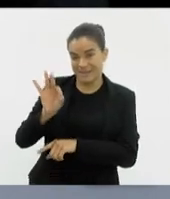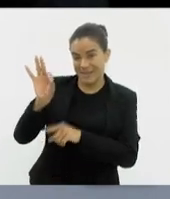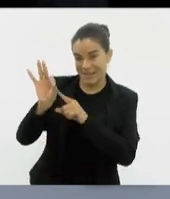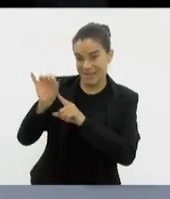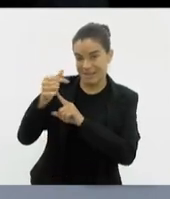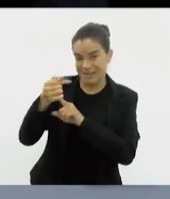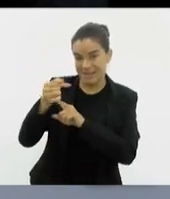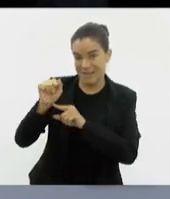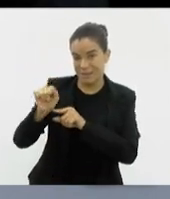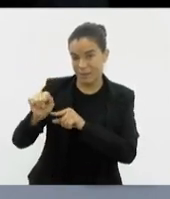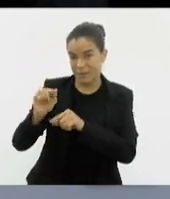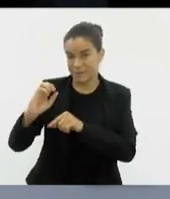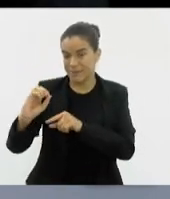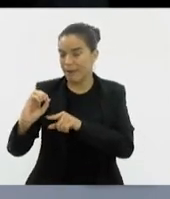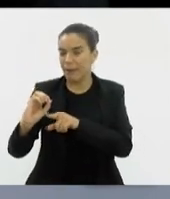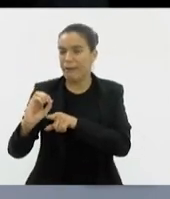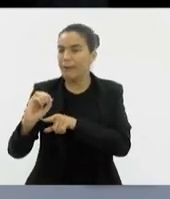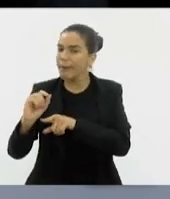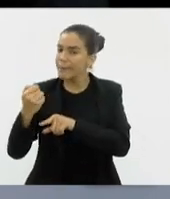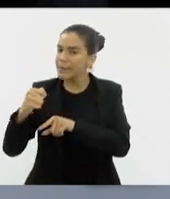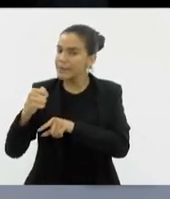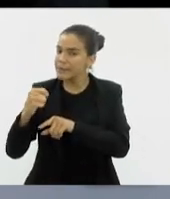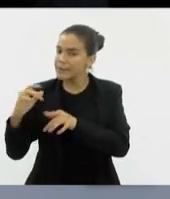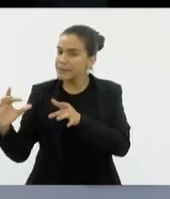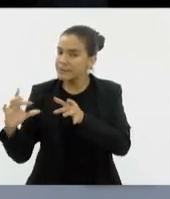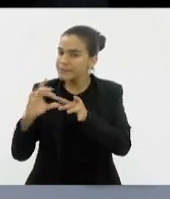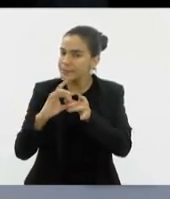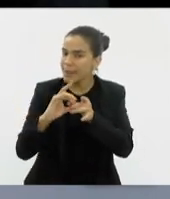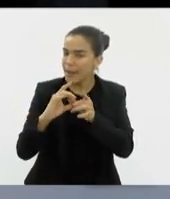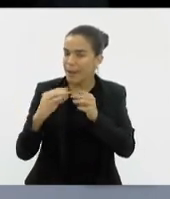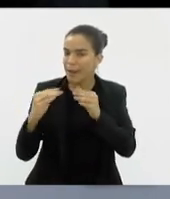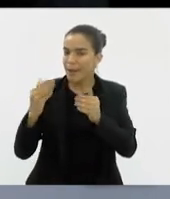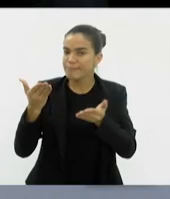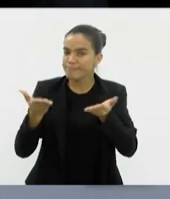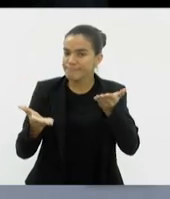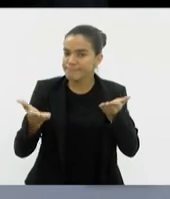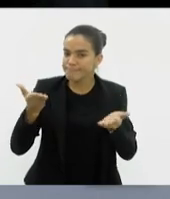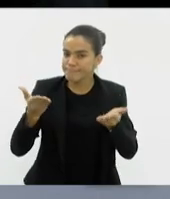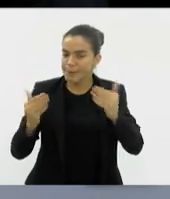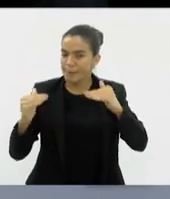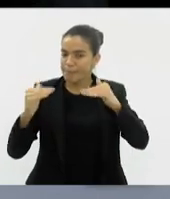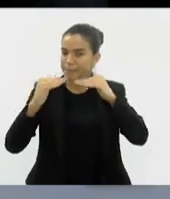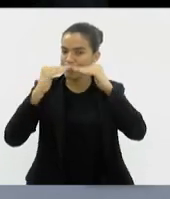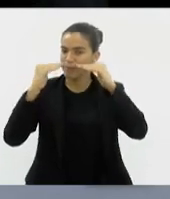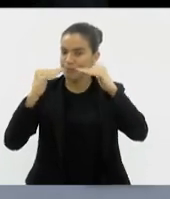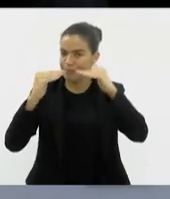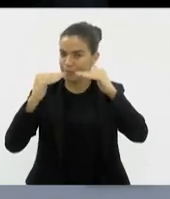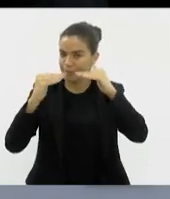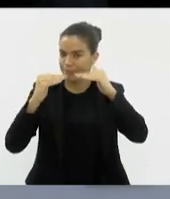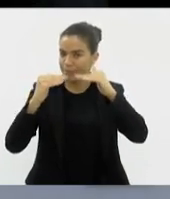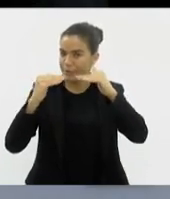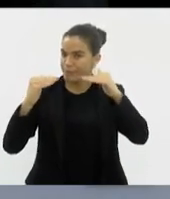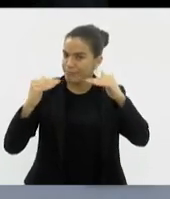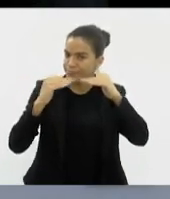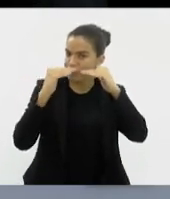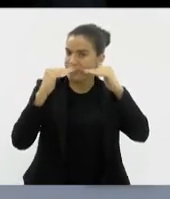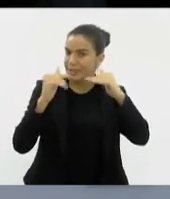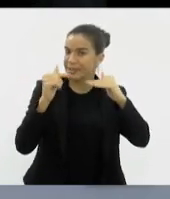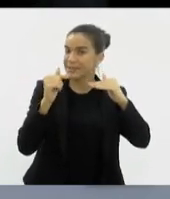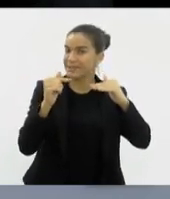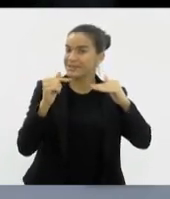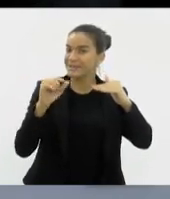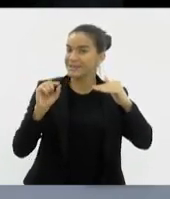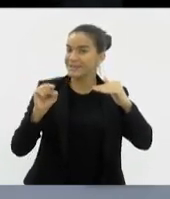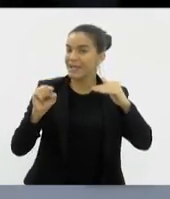seja proporcional, não para mais, não para menos, mas para mais, tenha 7, aquele que bota o